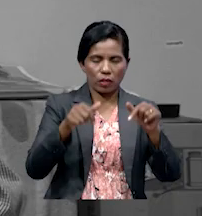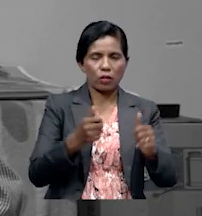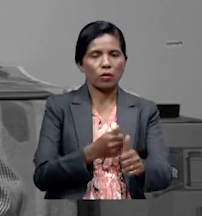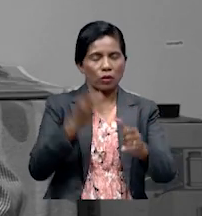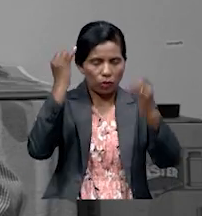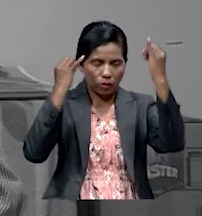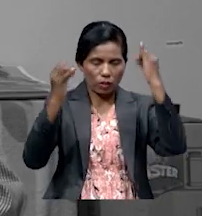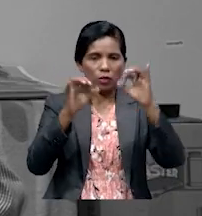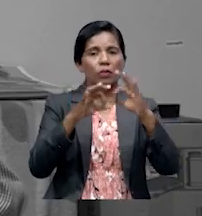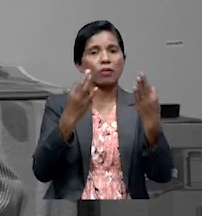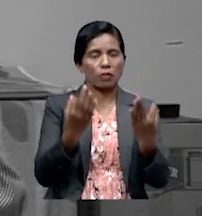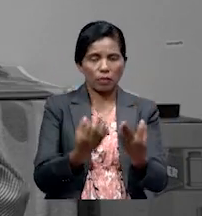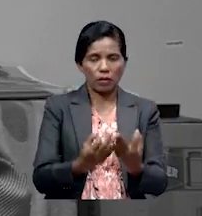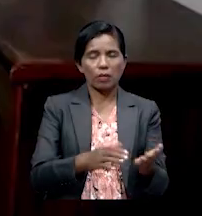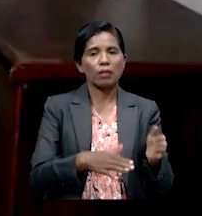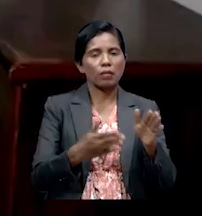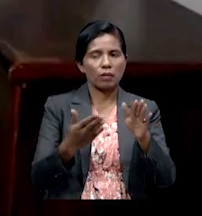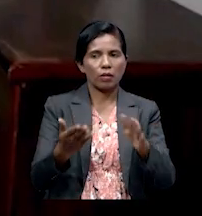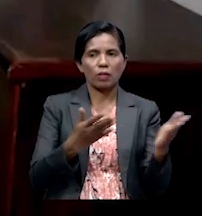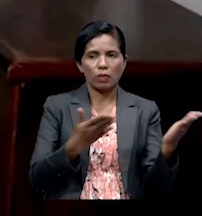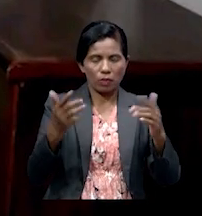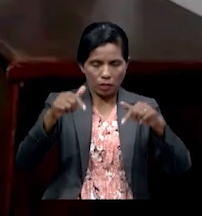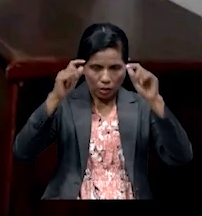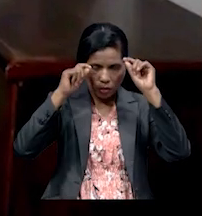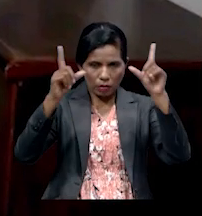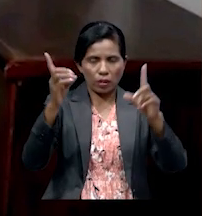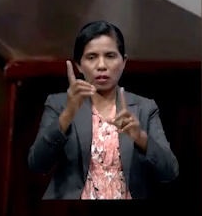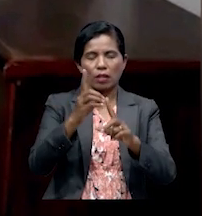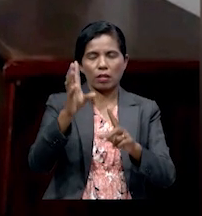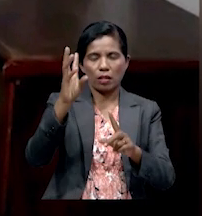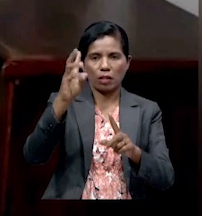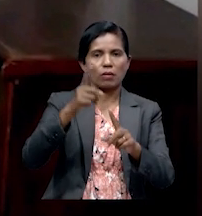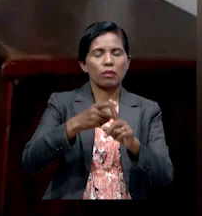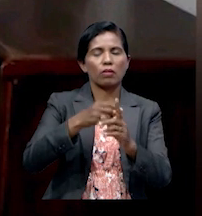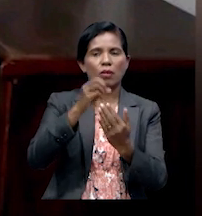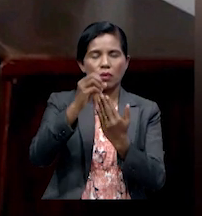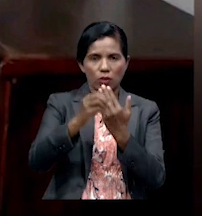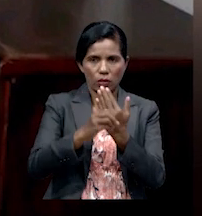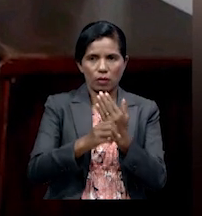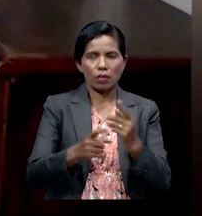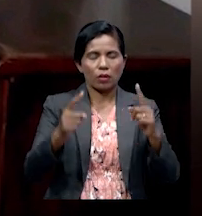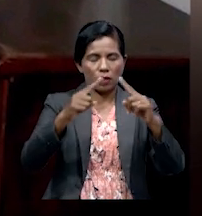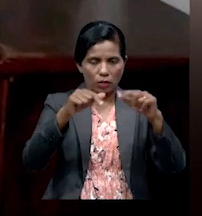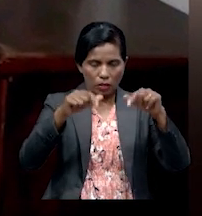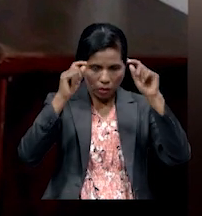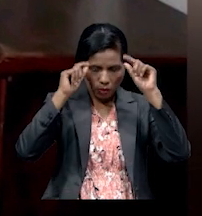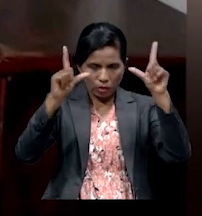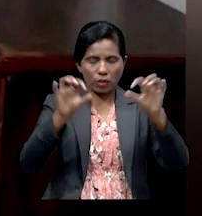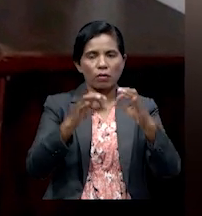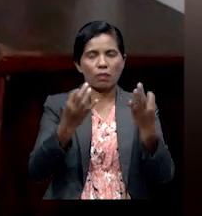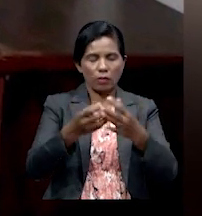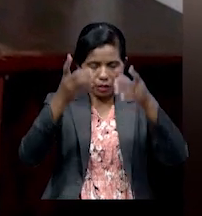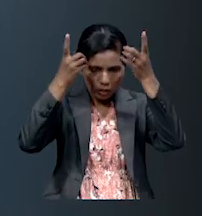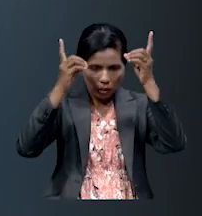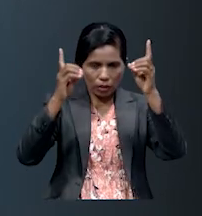informação ho si família katak, Mate Bian se lori mai Timor Leste e a lorum nen fulano tobrum. No tohi a Timor Leste ha foi família decidi